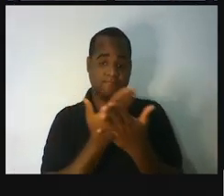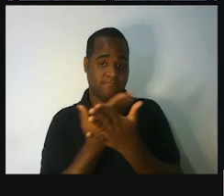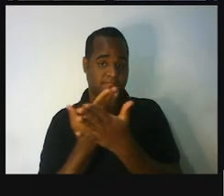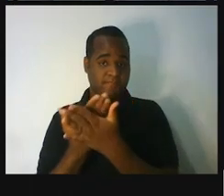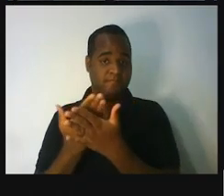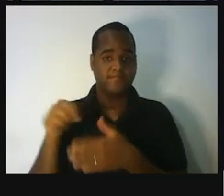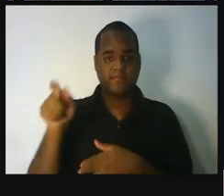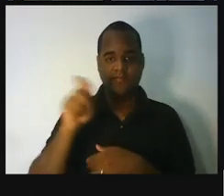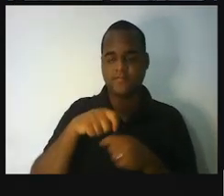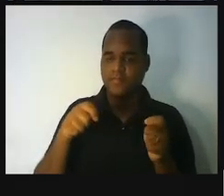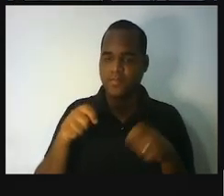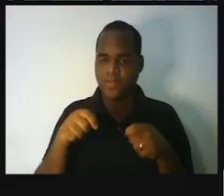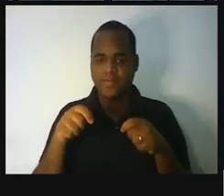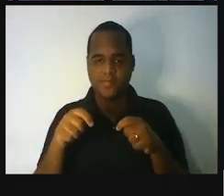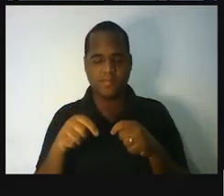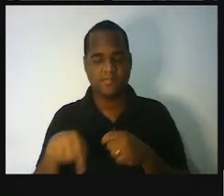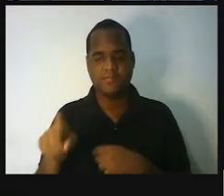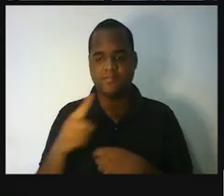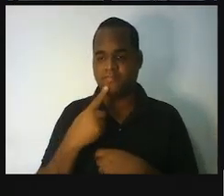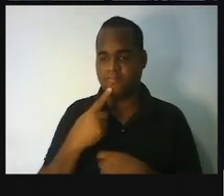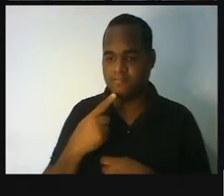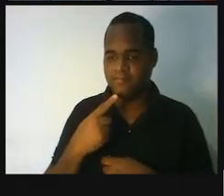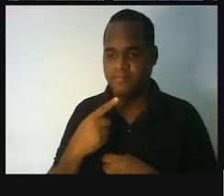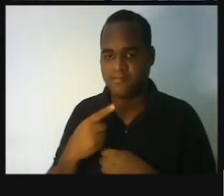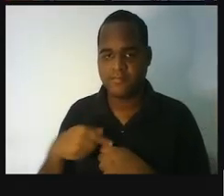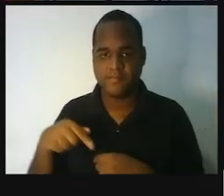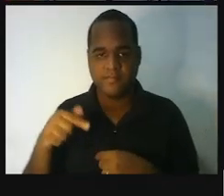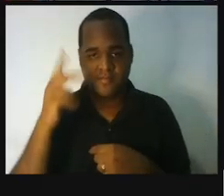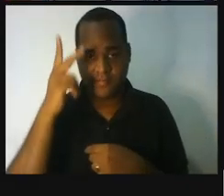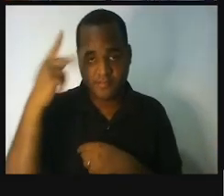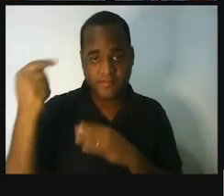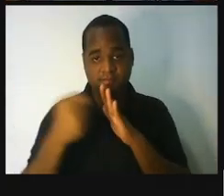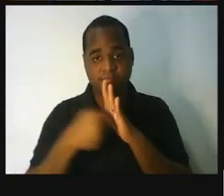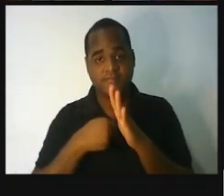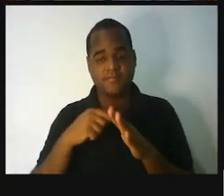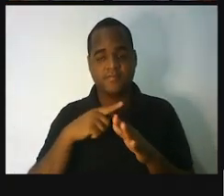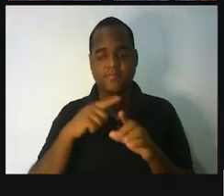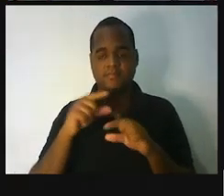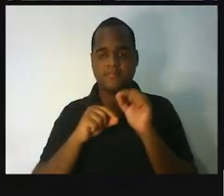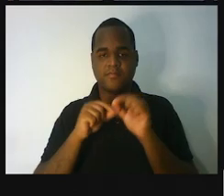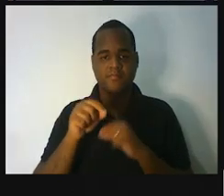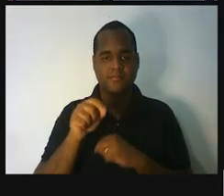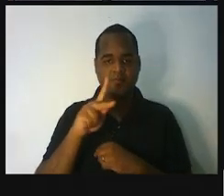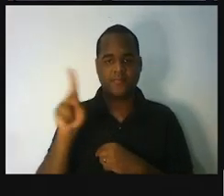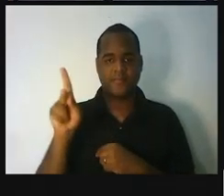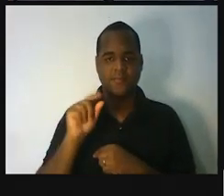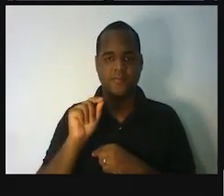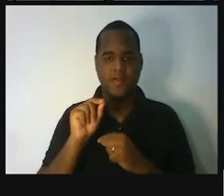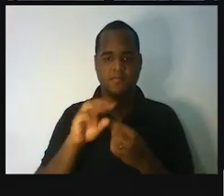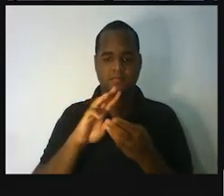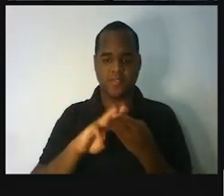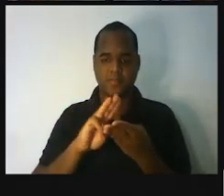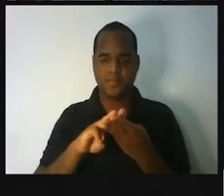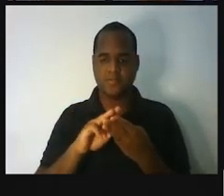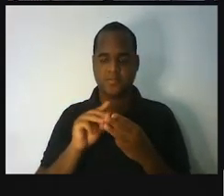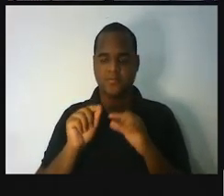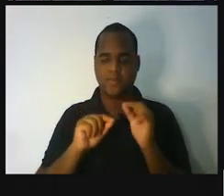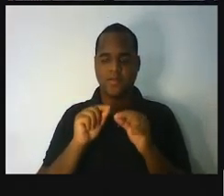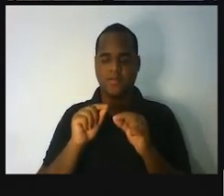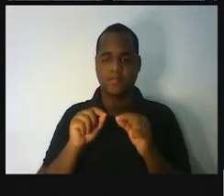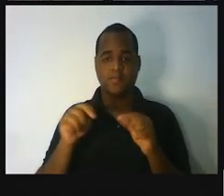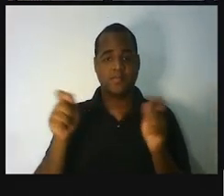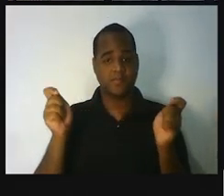muitas estudantes me fazem esse questionamento, né? Porque, professor, não vejo sentido na matemática. Mas se a